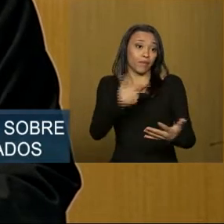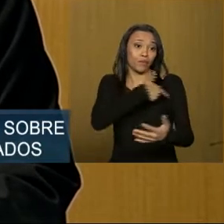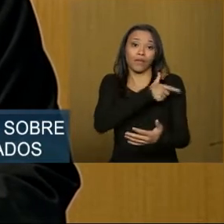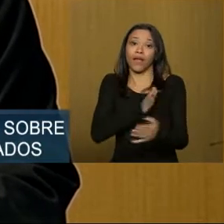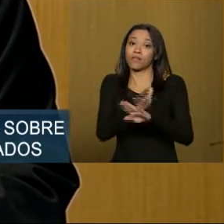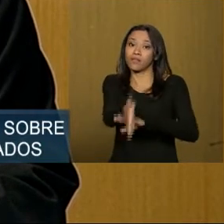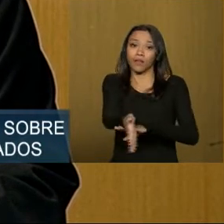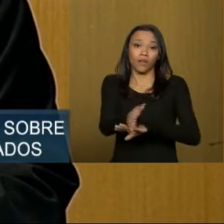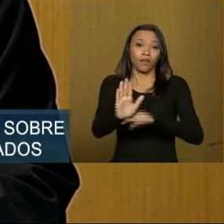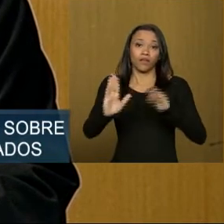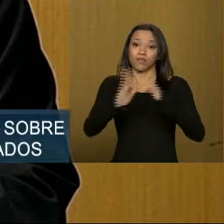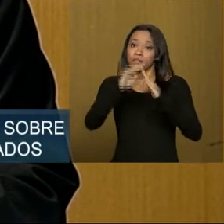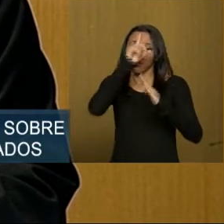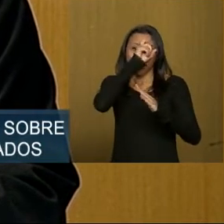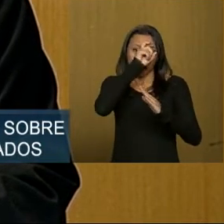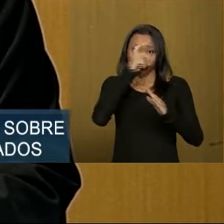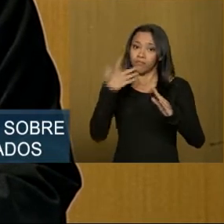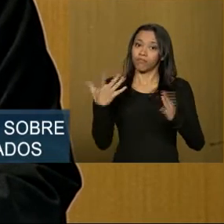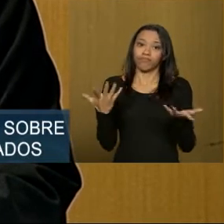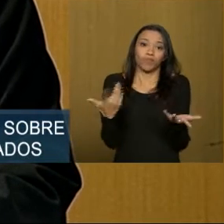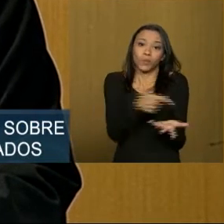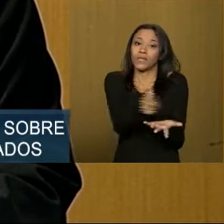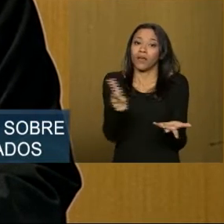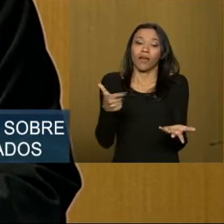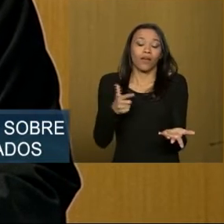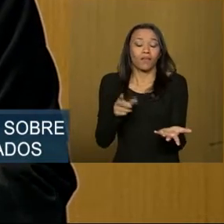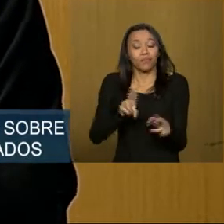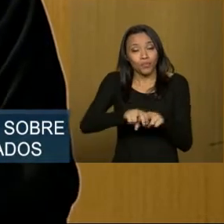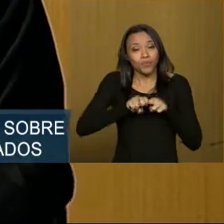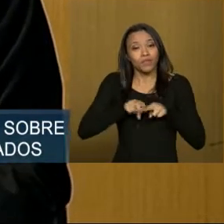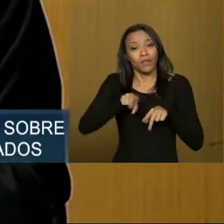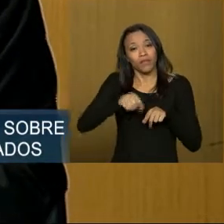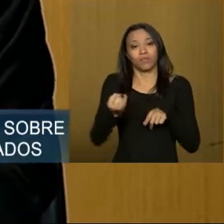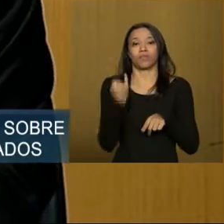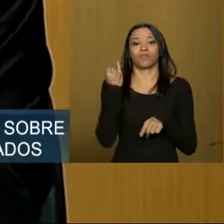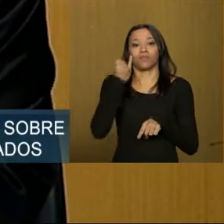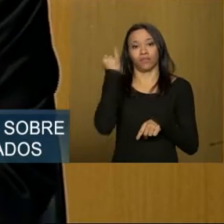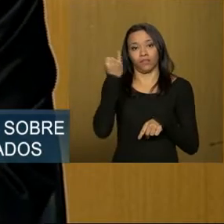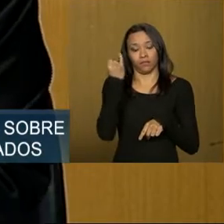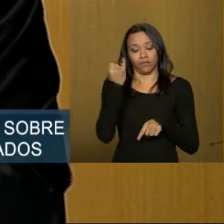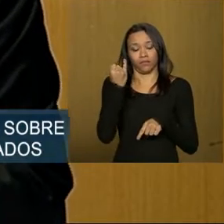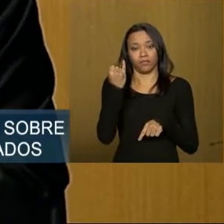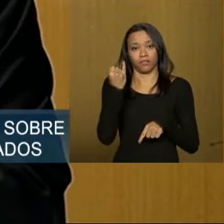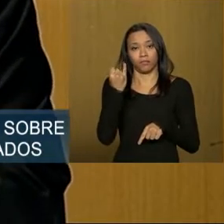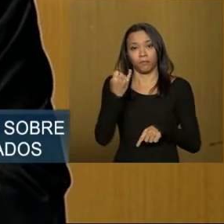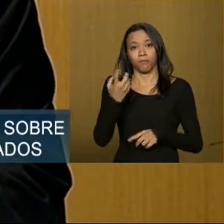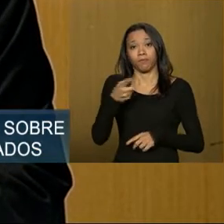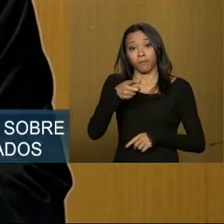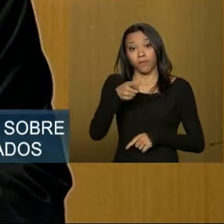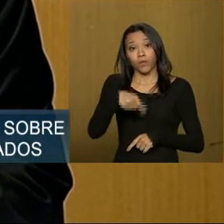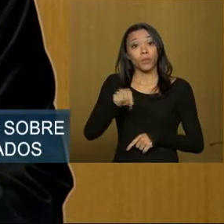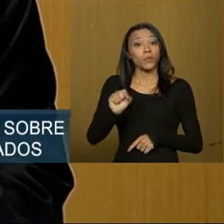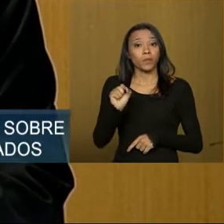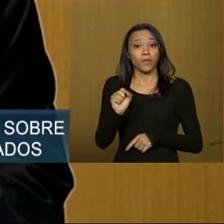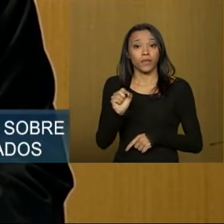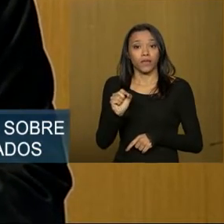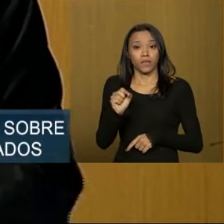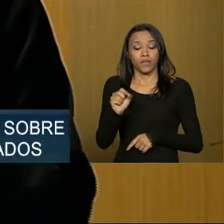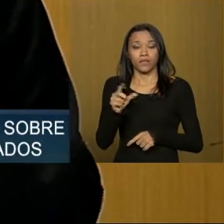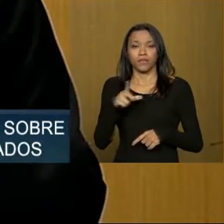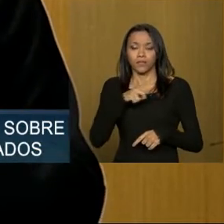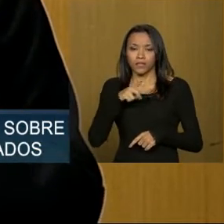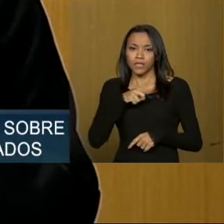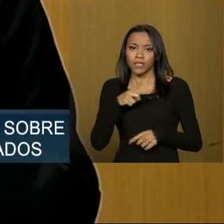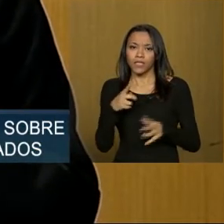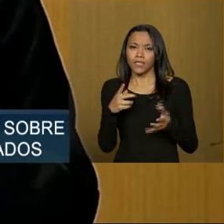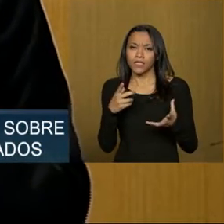saúde, ações de promoção da saúde. Por isso é tão importante, tão protetor esse tipo de acordo, para